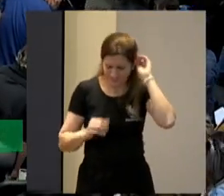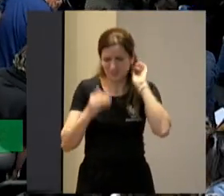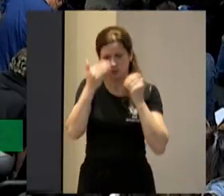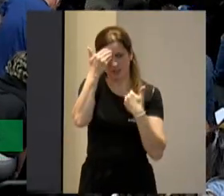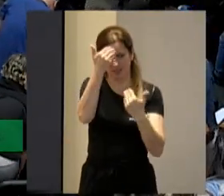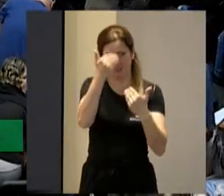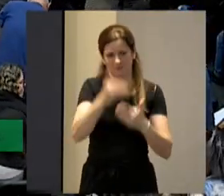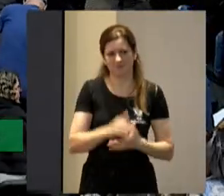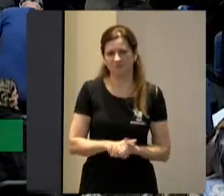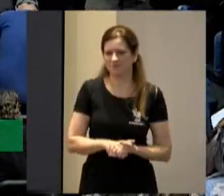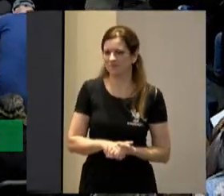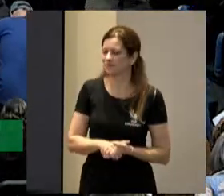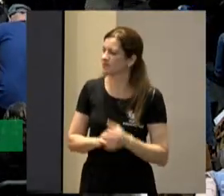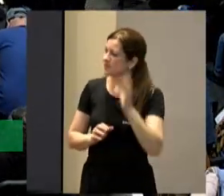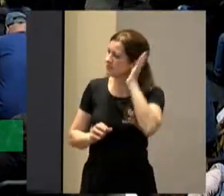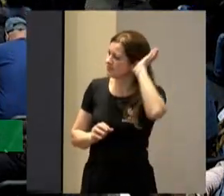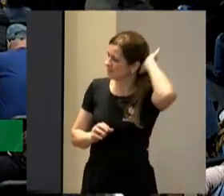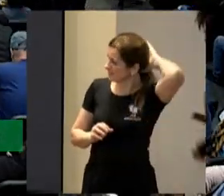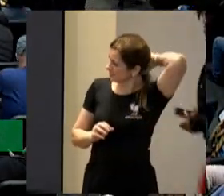Obrigada.